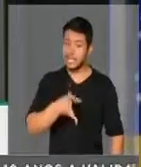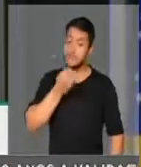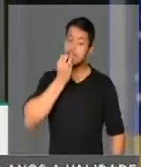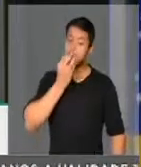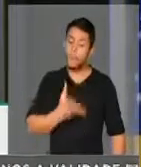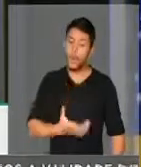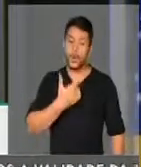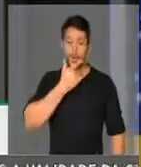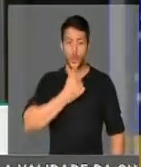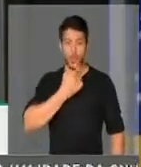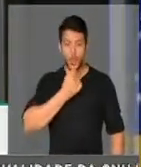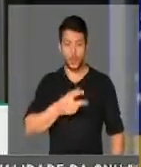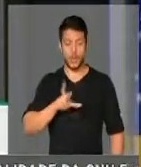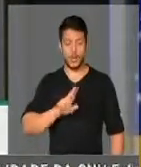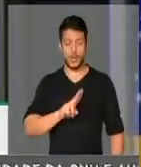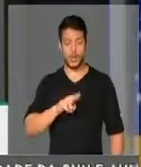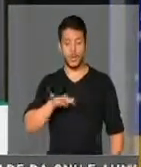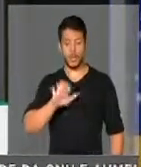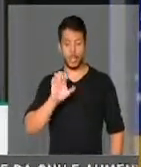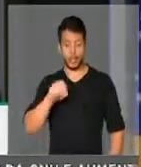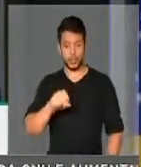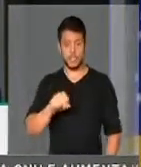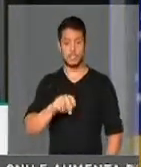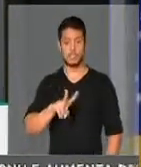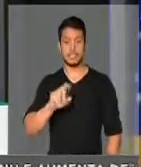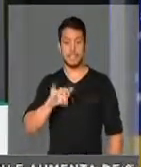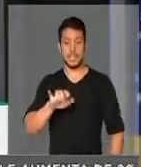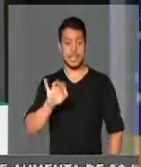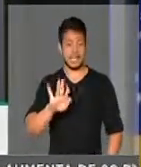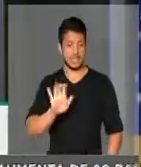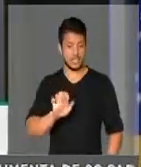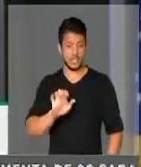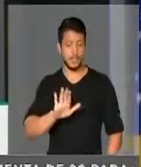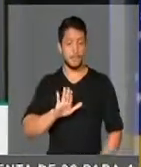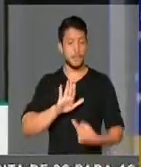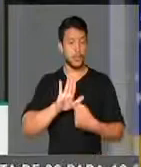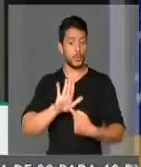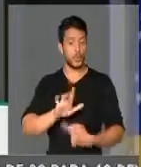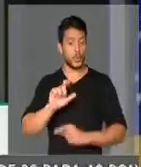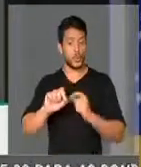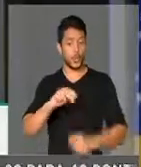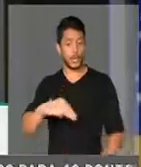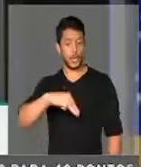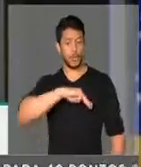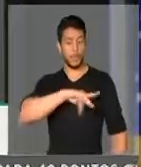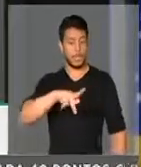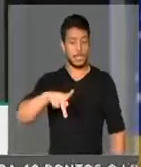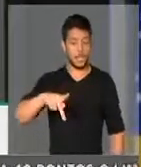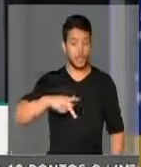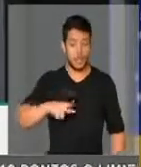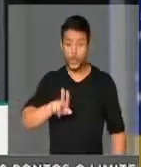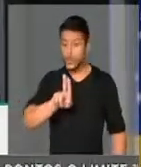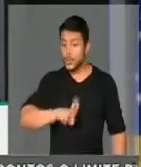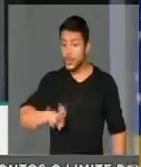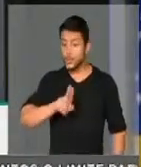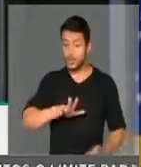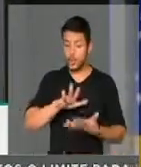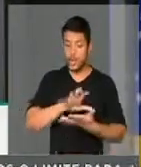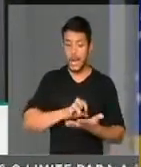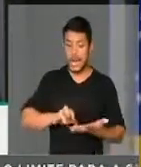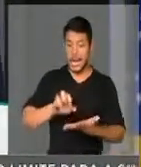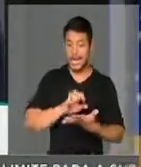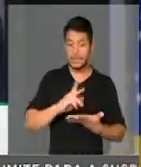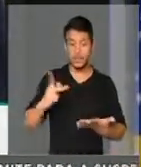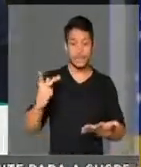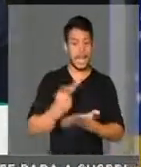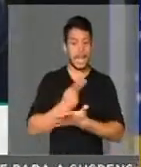do jornalista Rubens Valente, que mostra que o MP usou dados errados